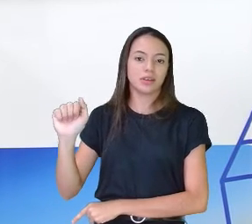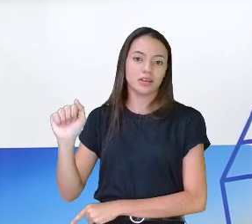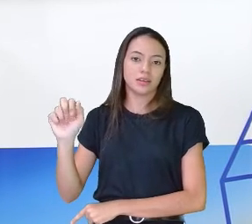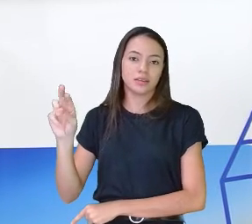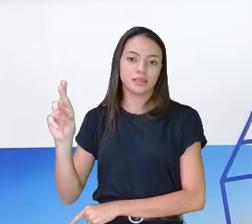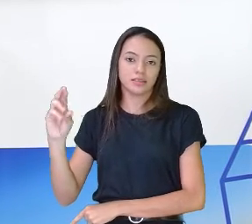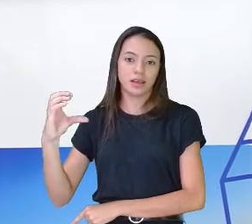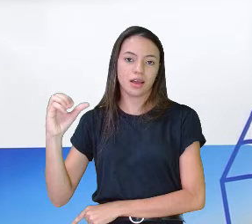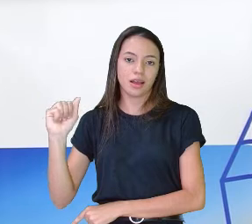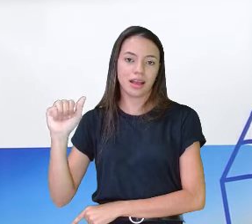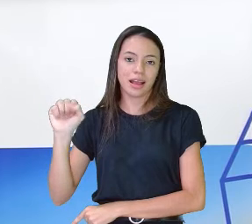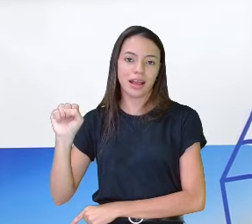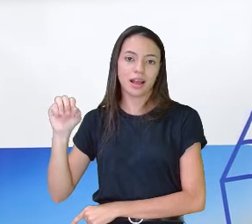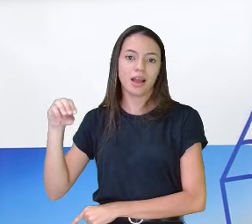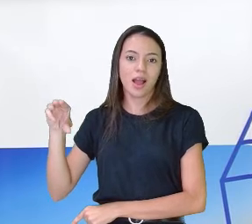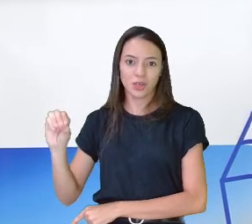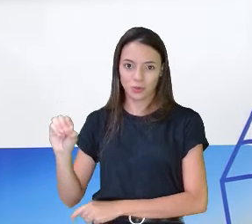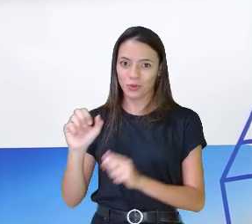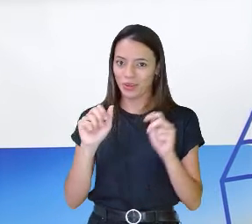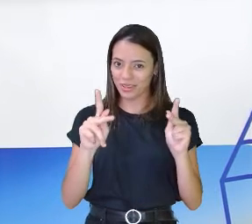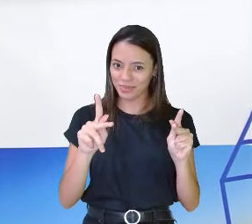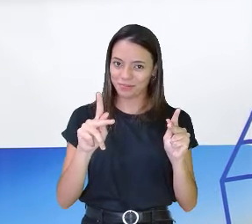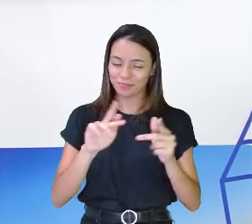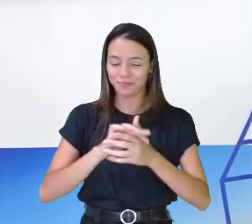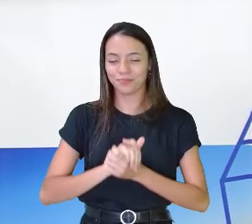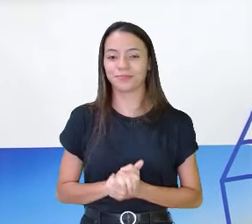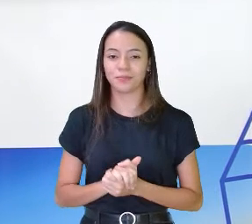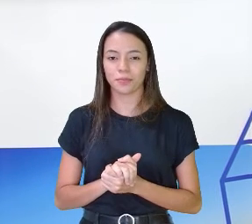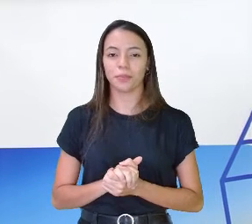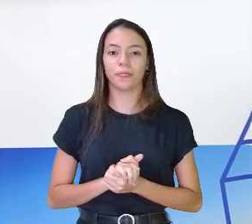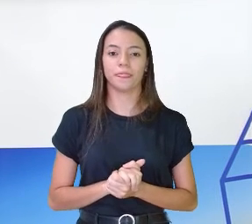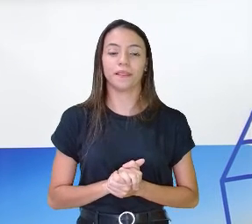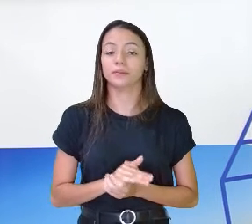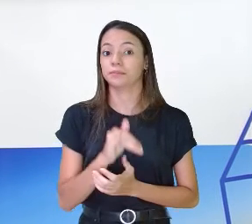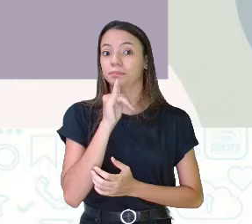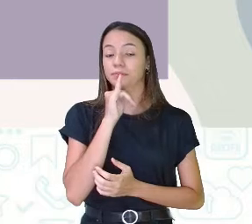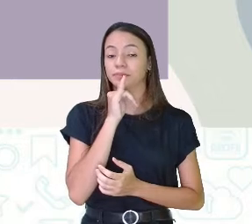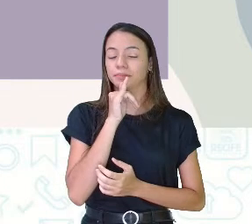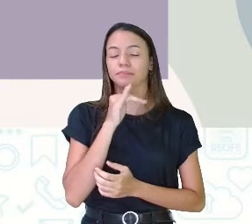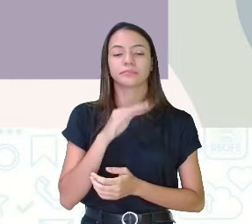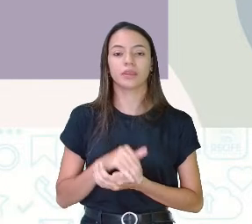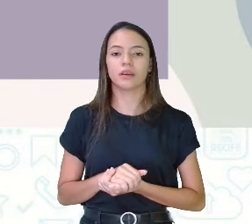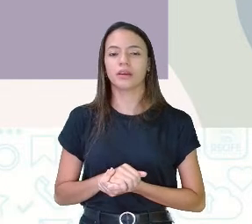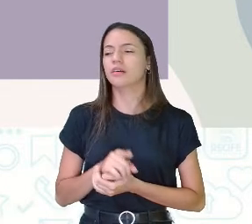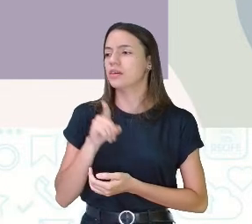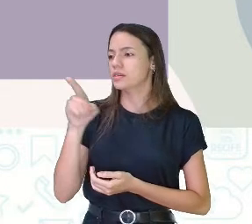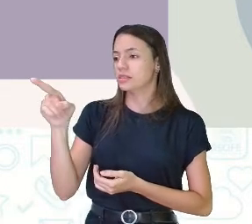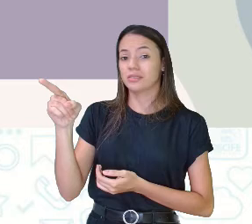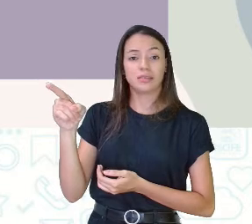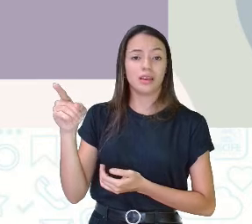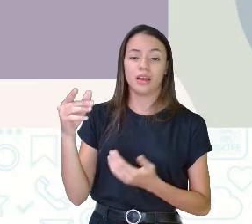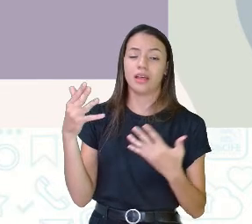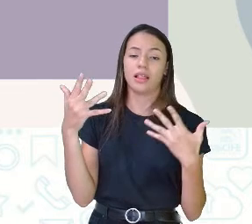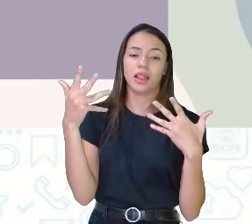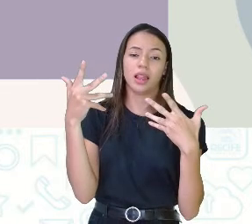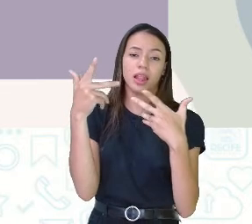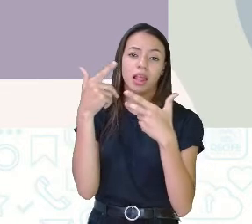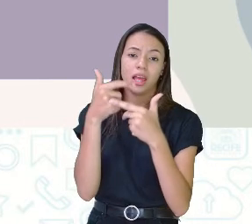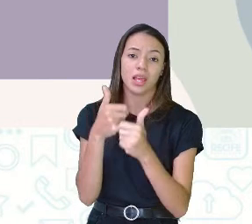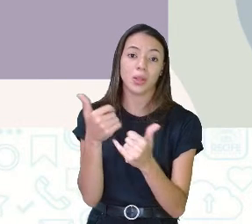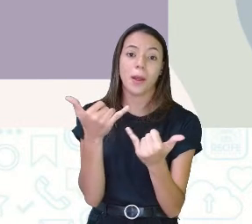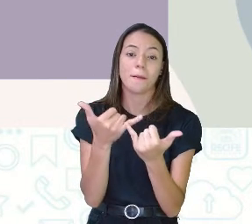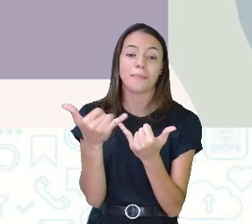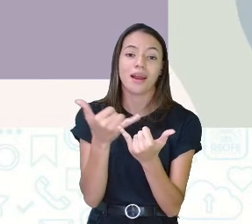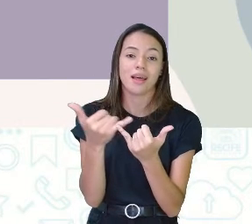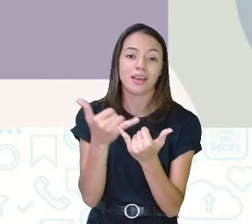é sarcasmo e não ironia. Joia? Por exemplo, você é muito bonito. parece até um